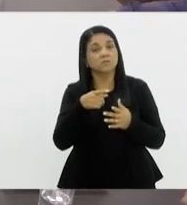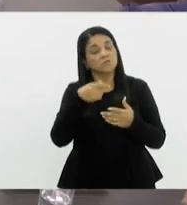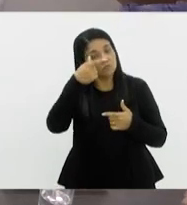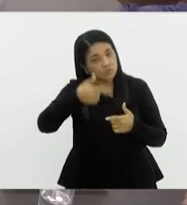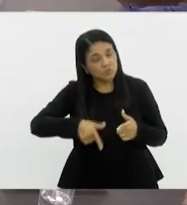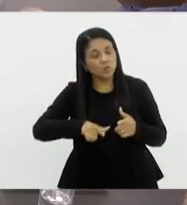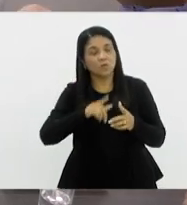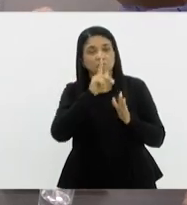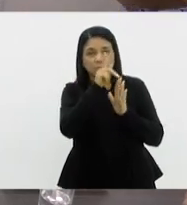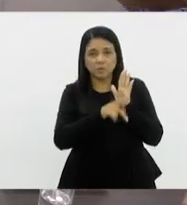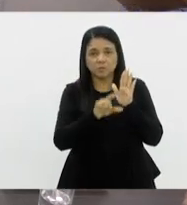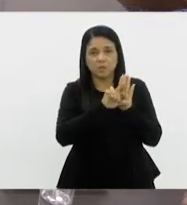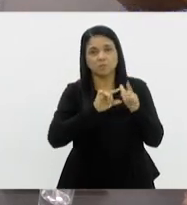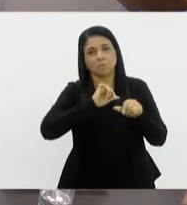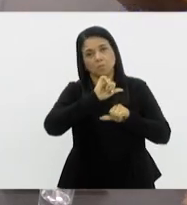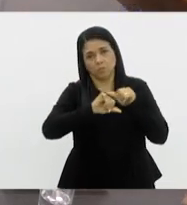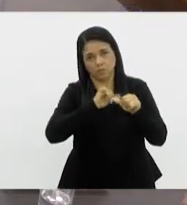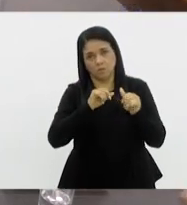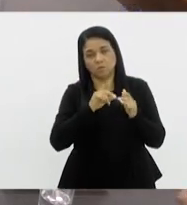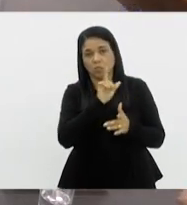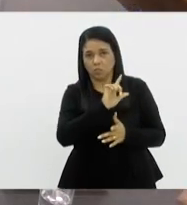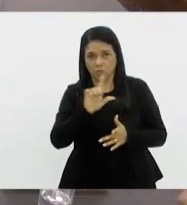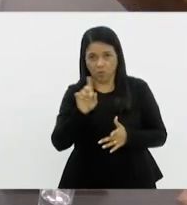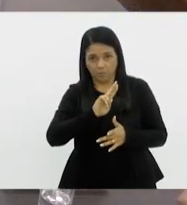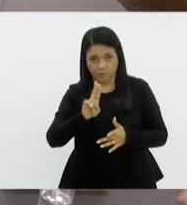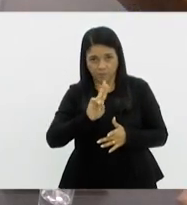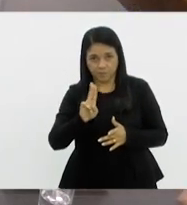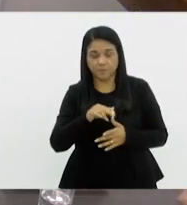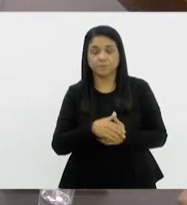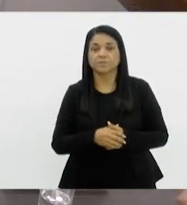Perfeito. Deputado Serafini.